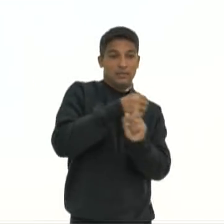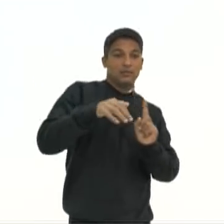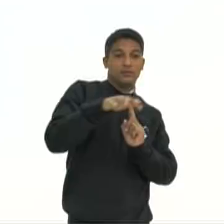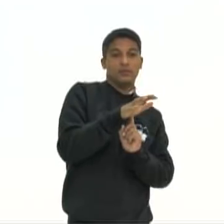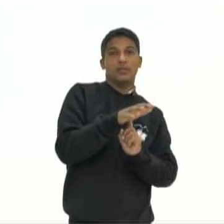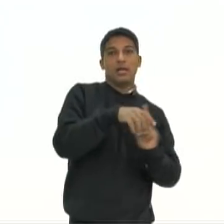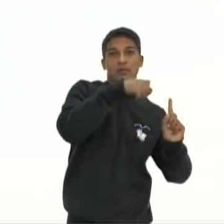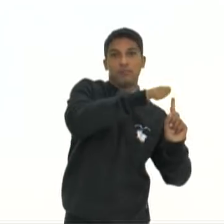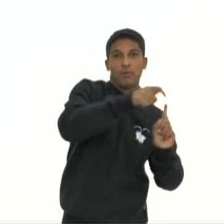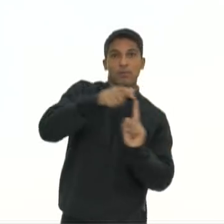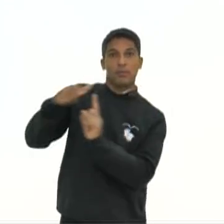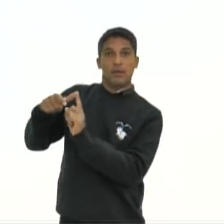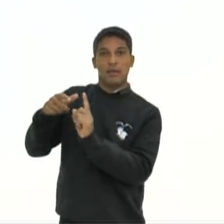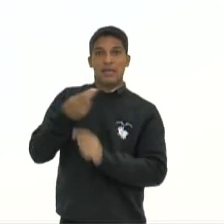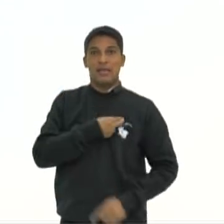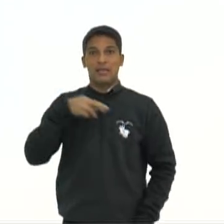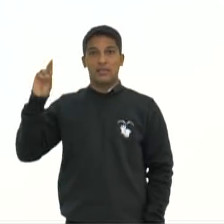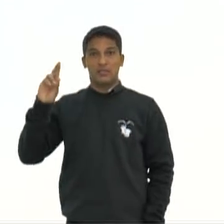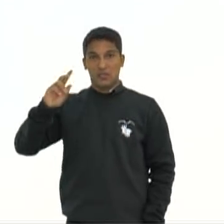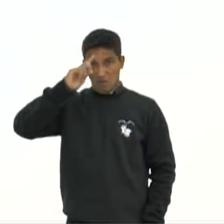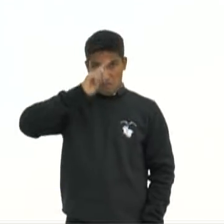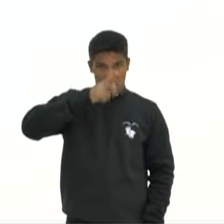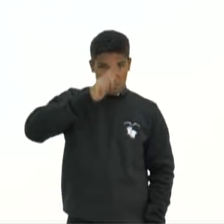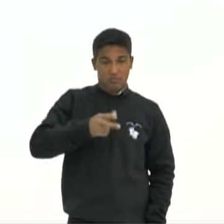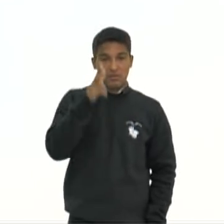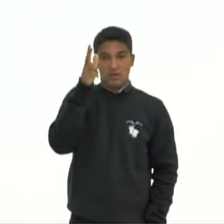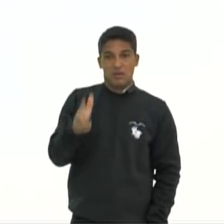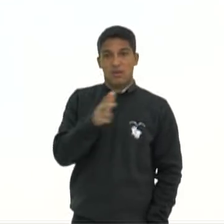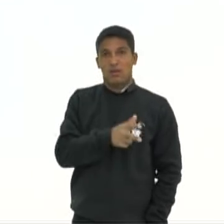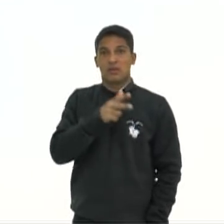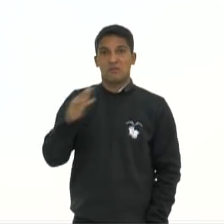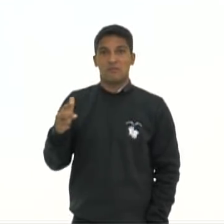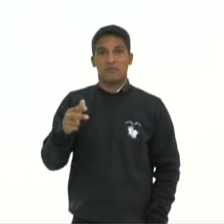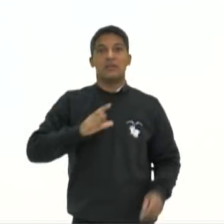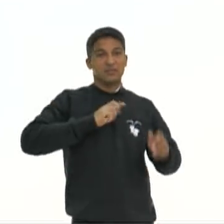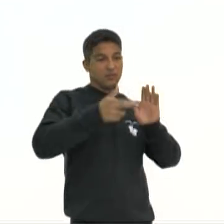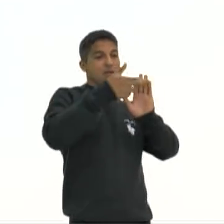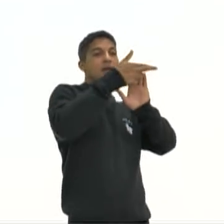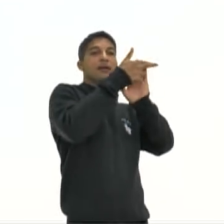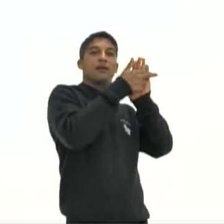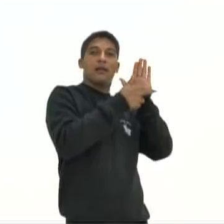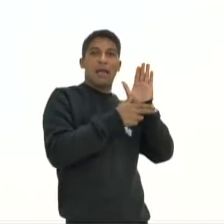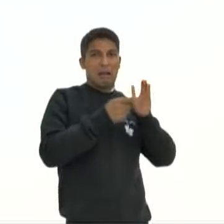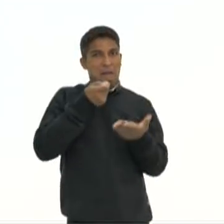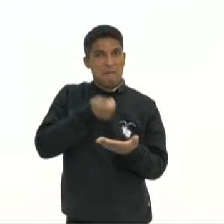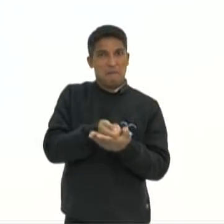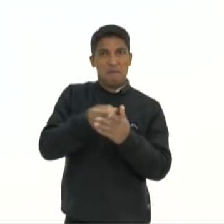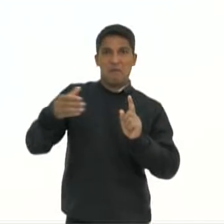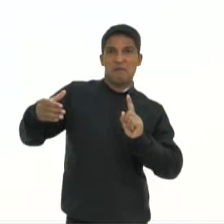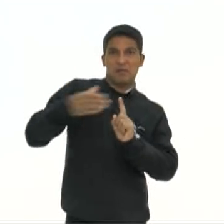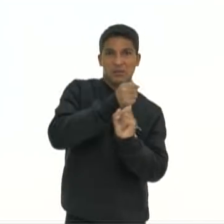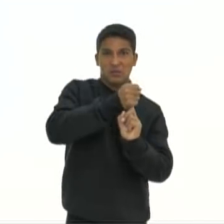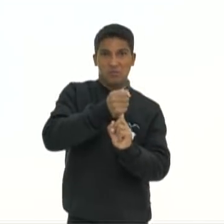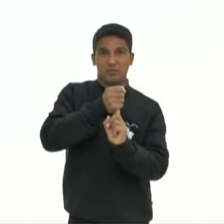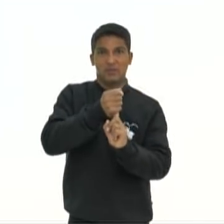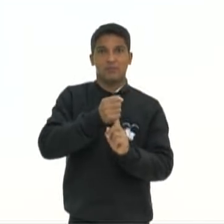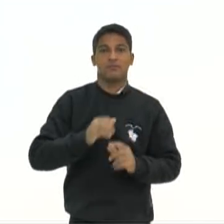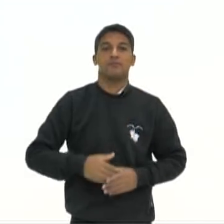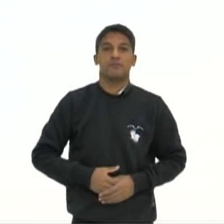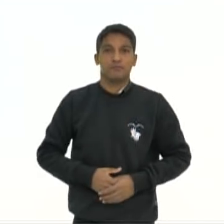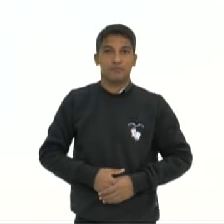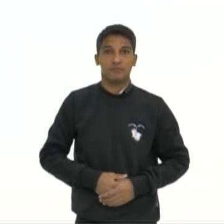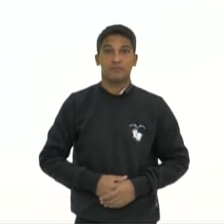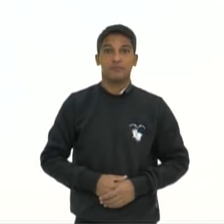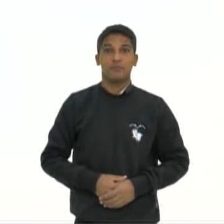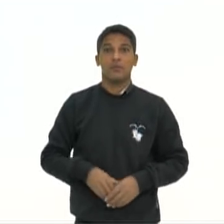ela era dominada pela religiosidade e pelo misticismo. Então, todas essas crenças, elas